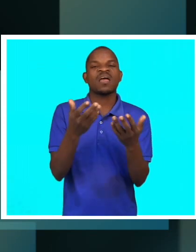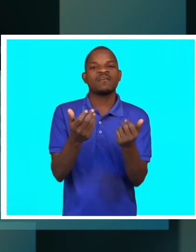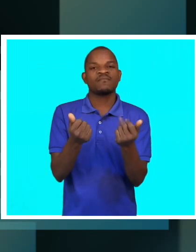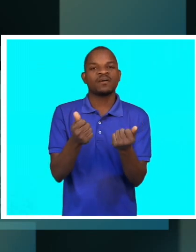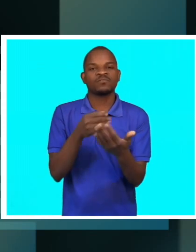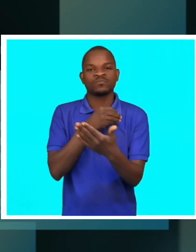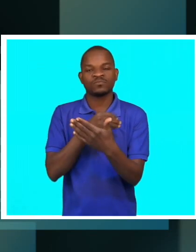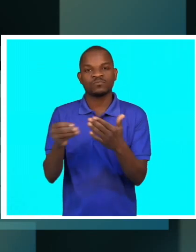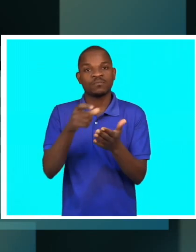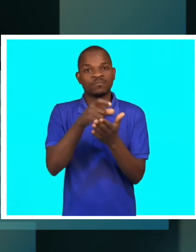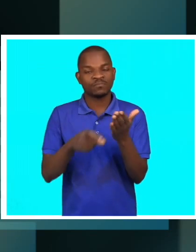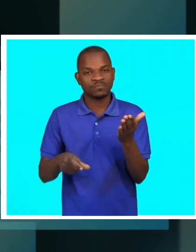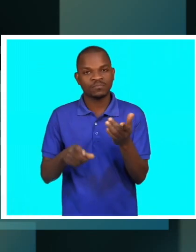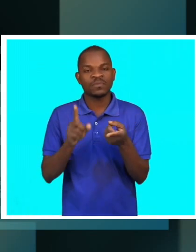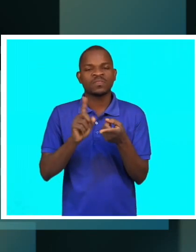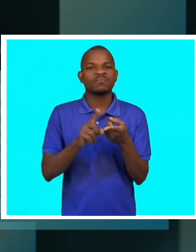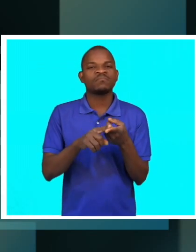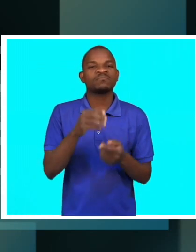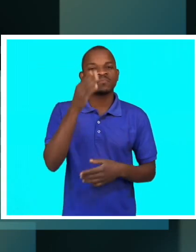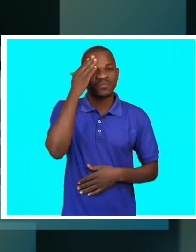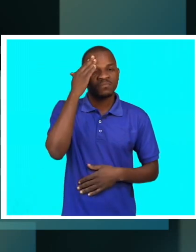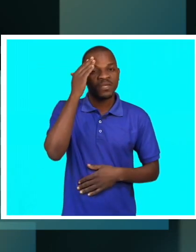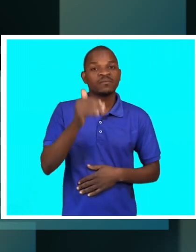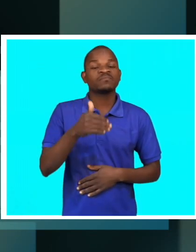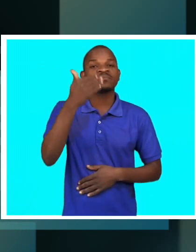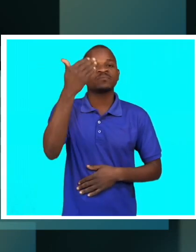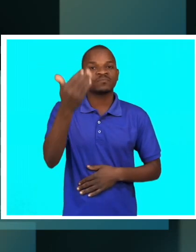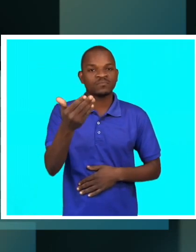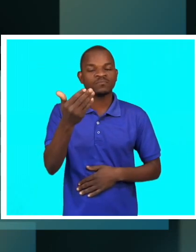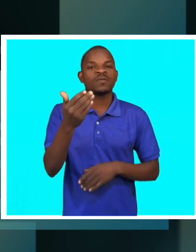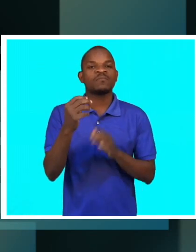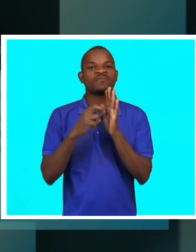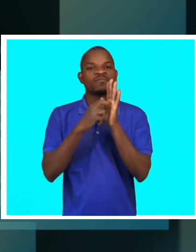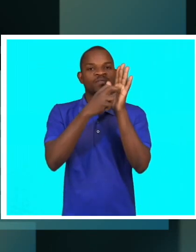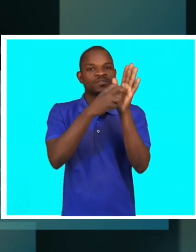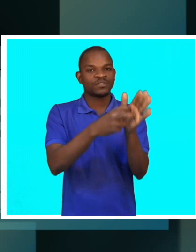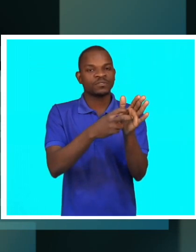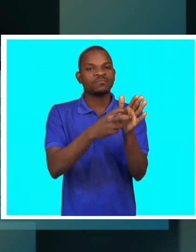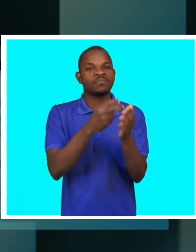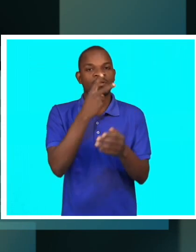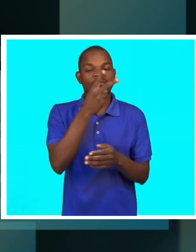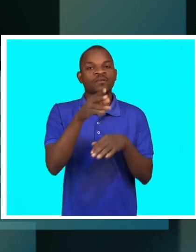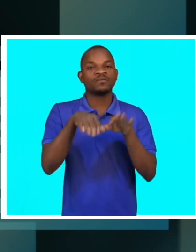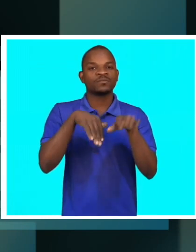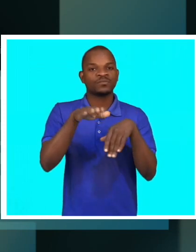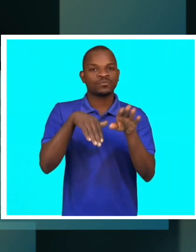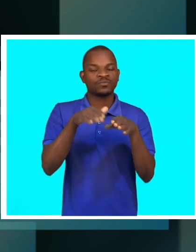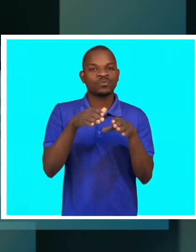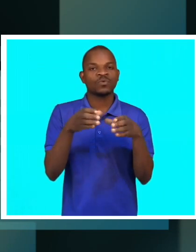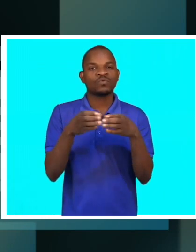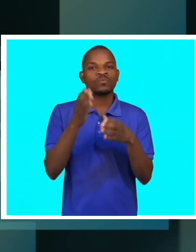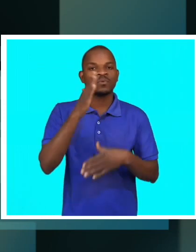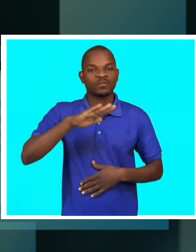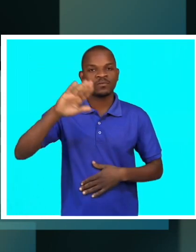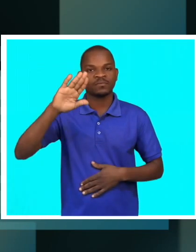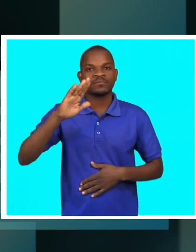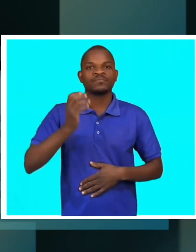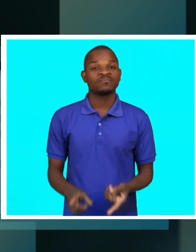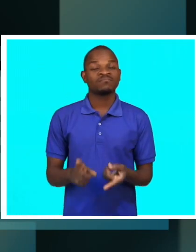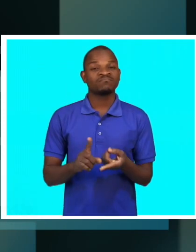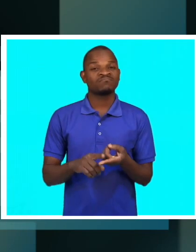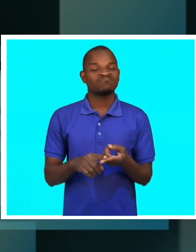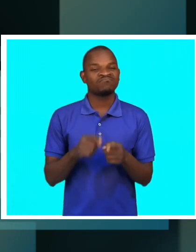terá um espaço suficiente de comprar bilhete e saber que até no dia X eu tenho que viajar para poder ir assistir o jogo da seleção